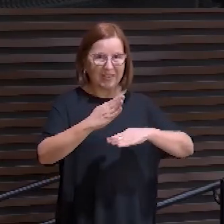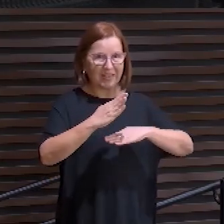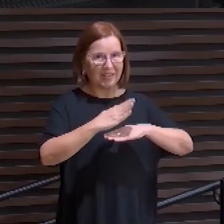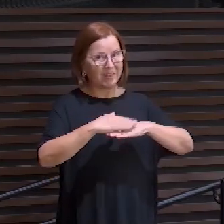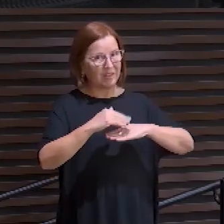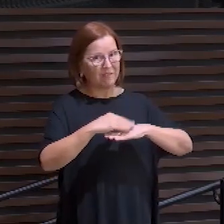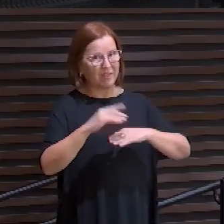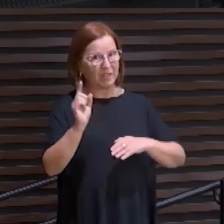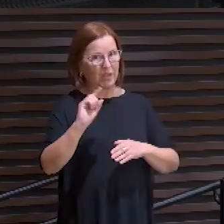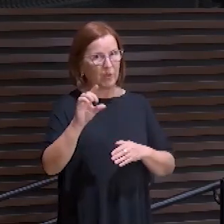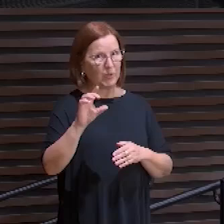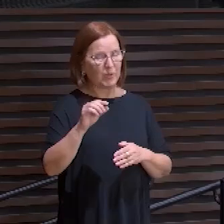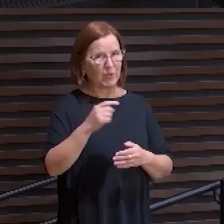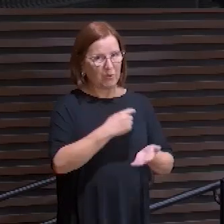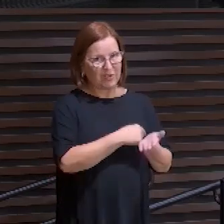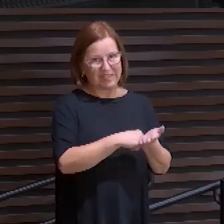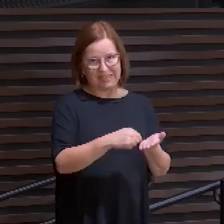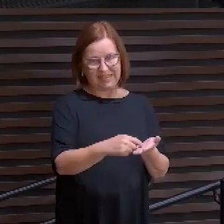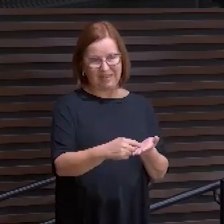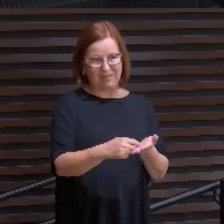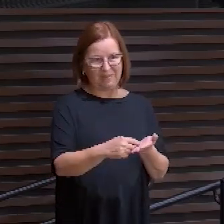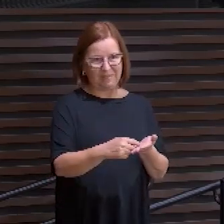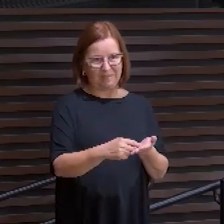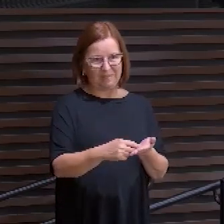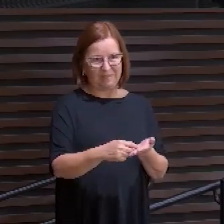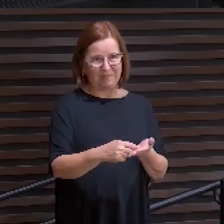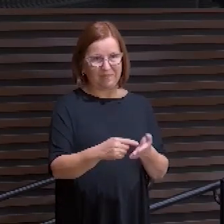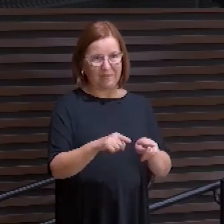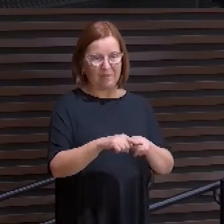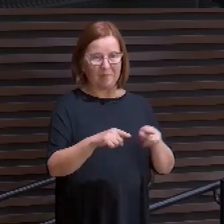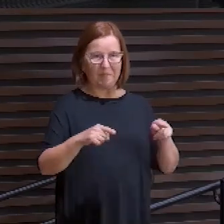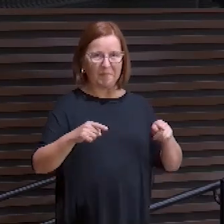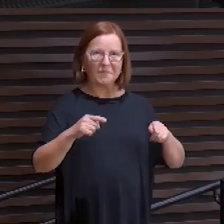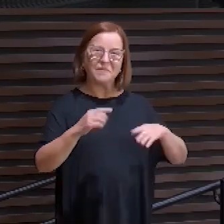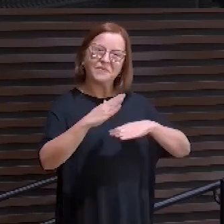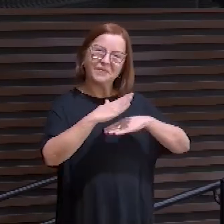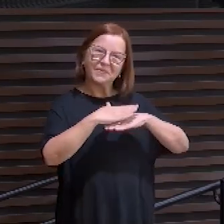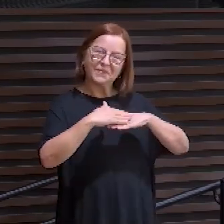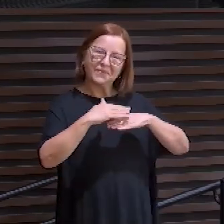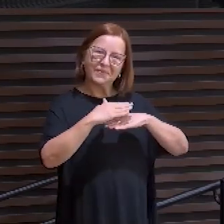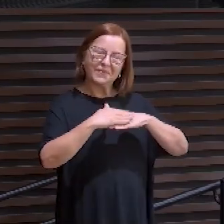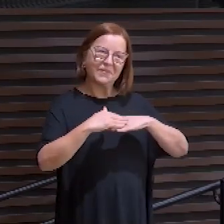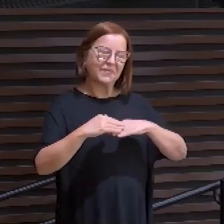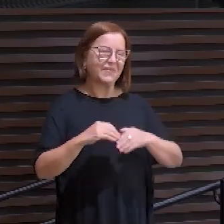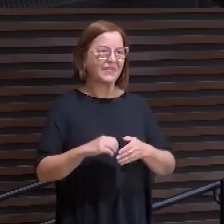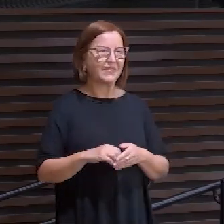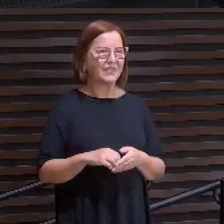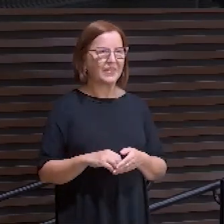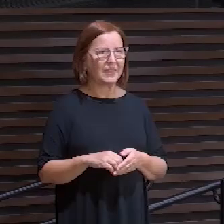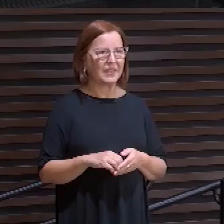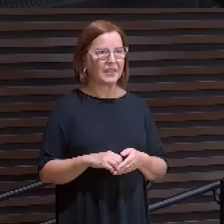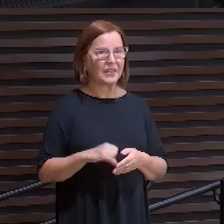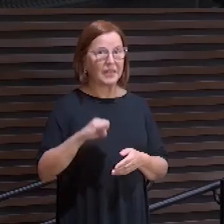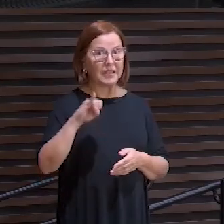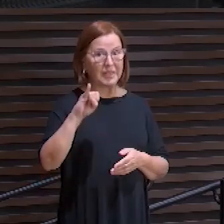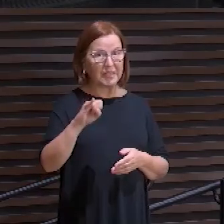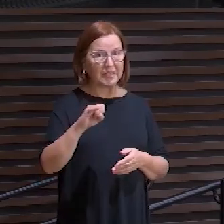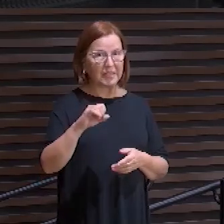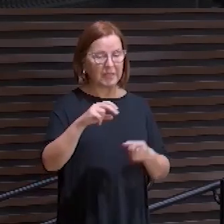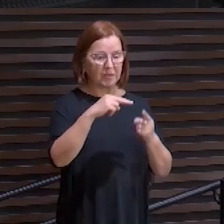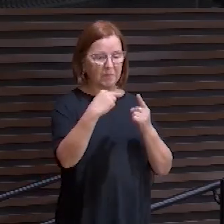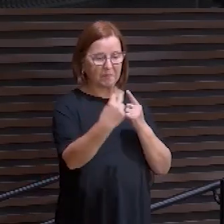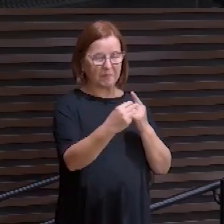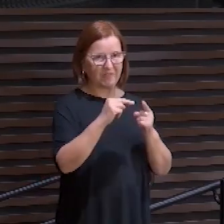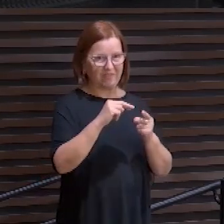só o sangue, mas a afetividade. Se de um ponto de vista genético